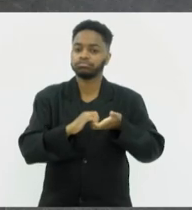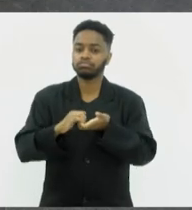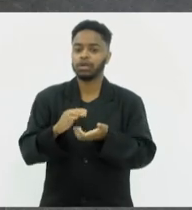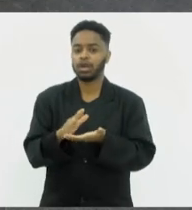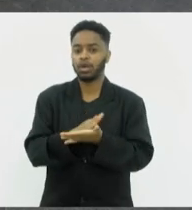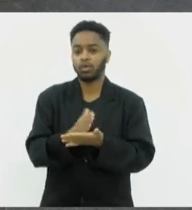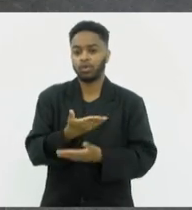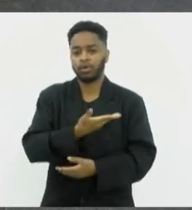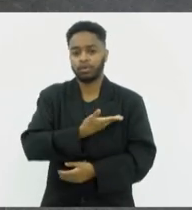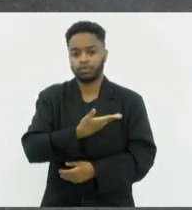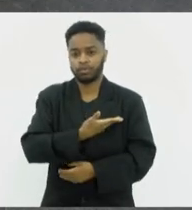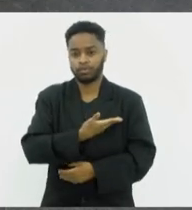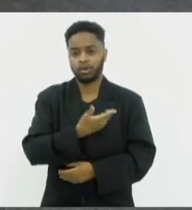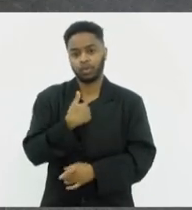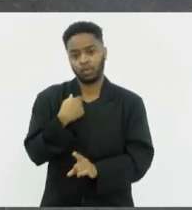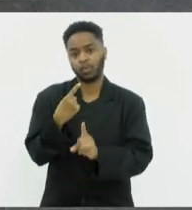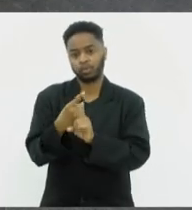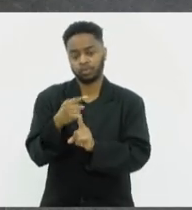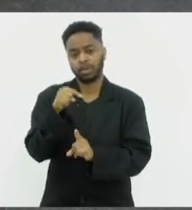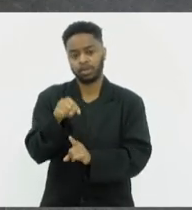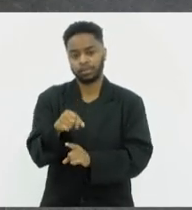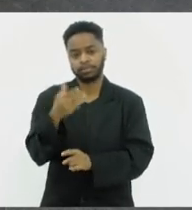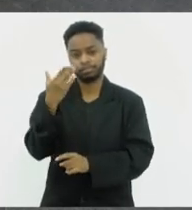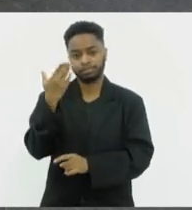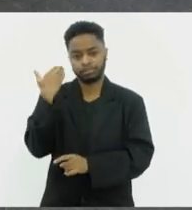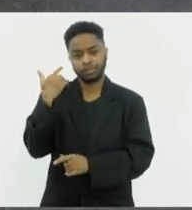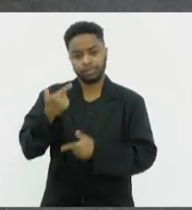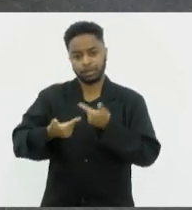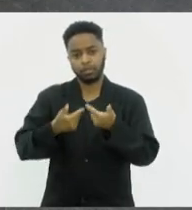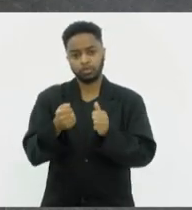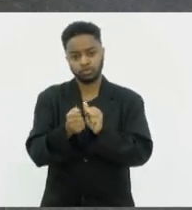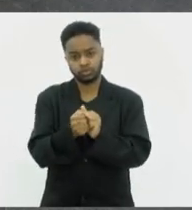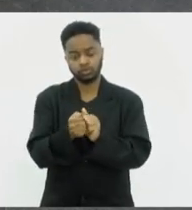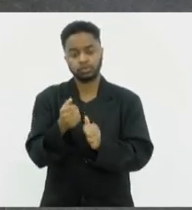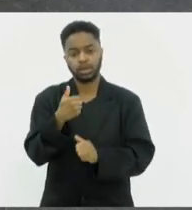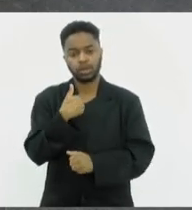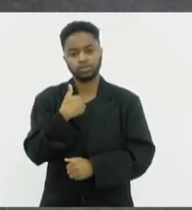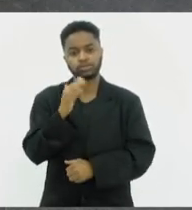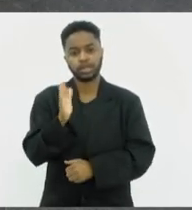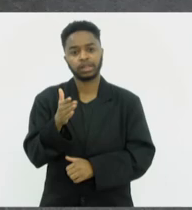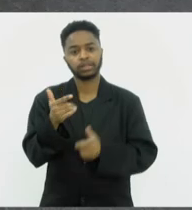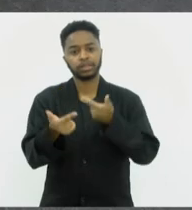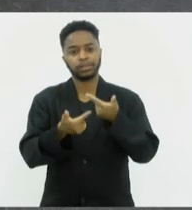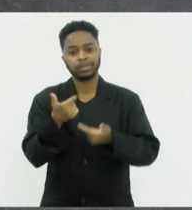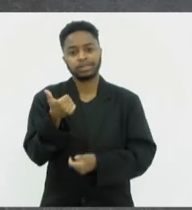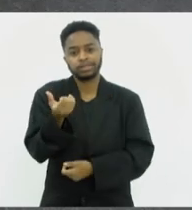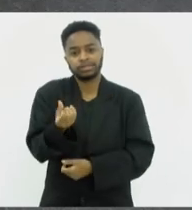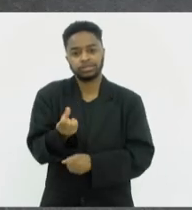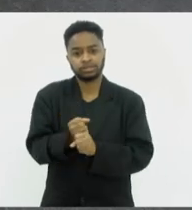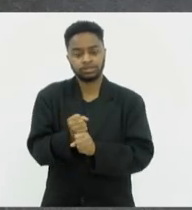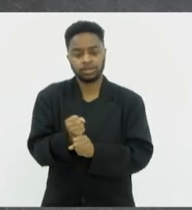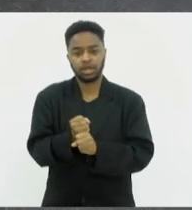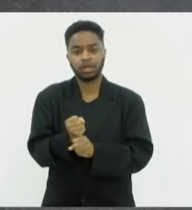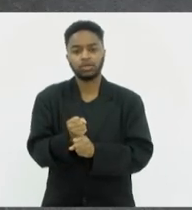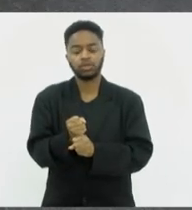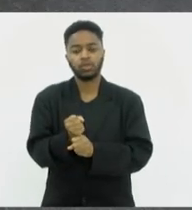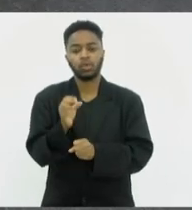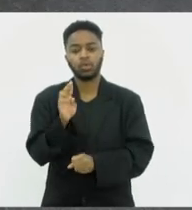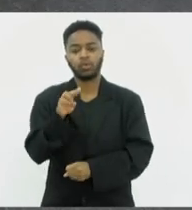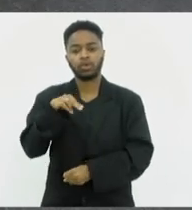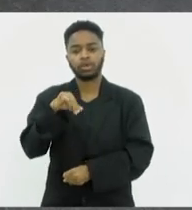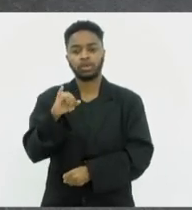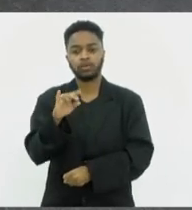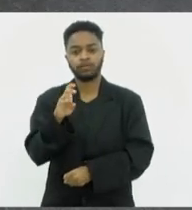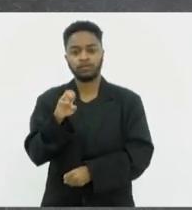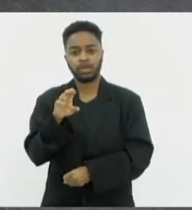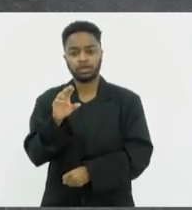colegas. Encontrei aqui alguns colegas de trabalho. Eu que trabalhei durante 16 anos na Universidade Salgado de Oliveira, trabalhei na